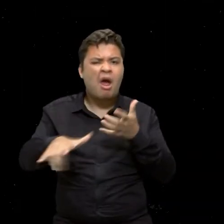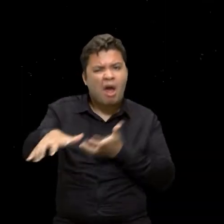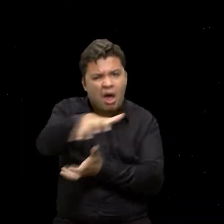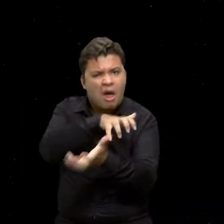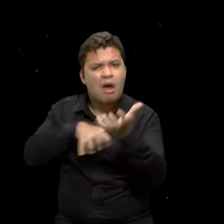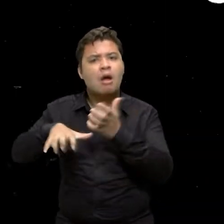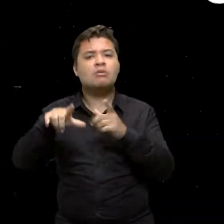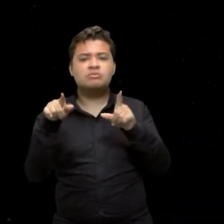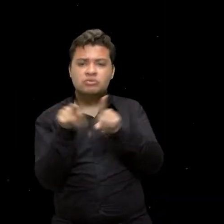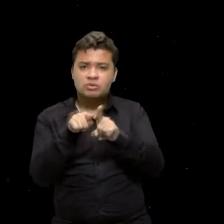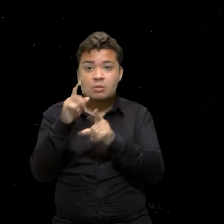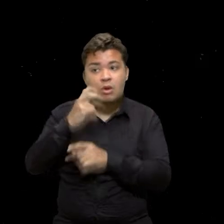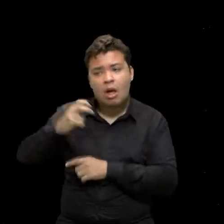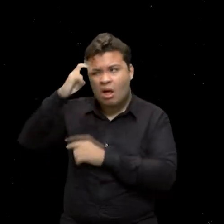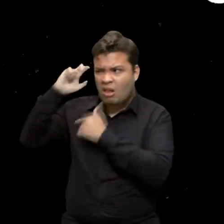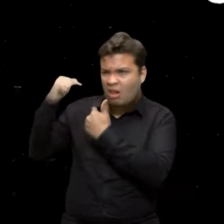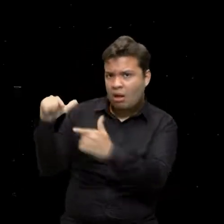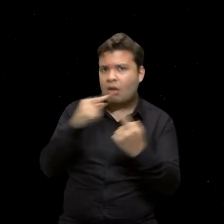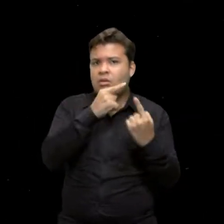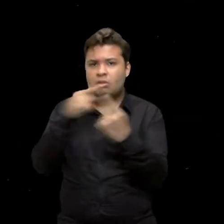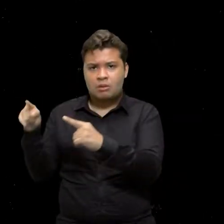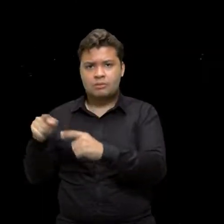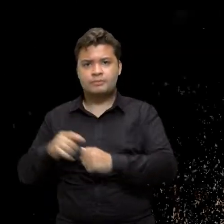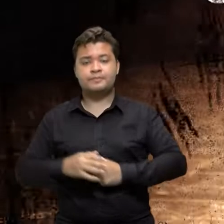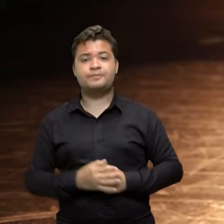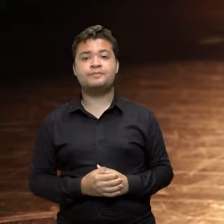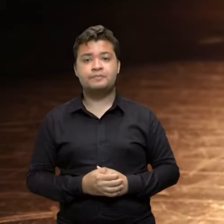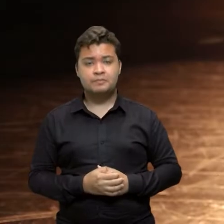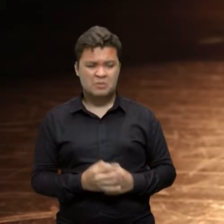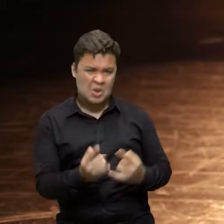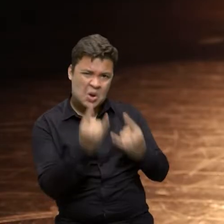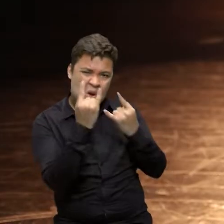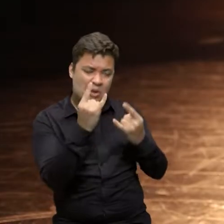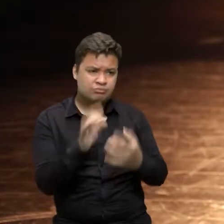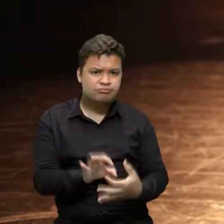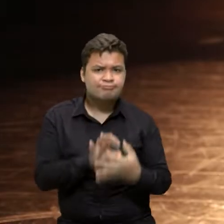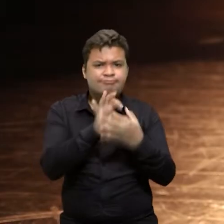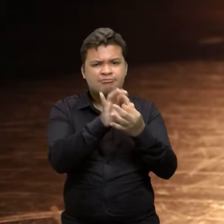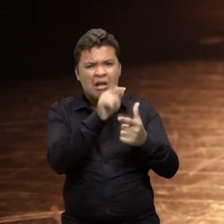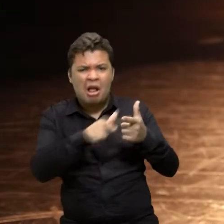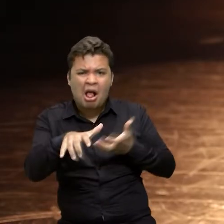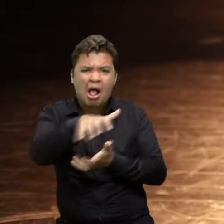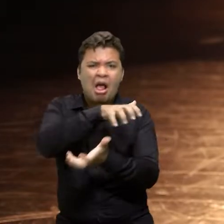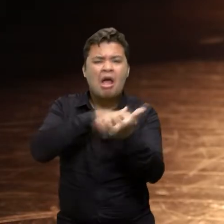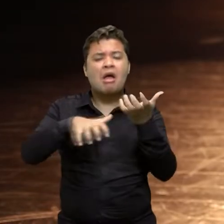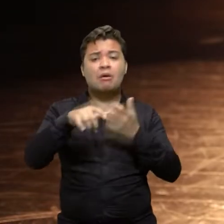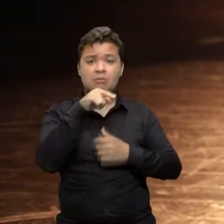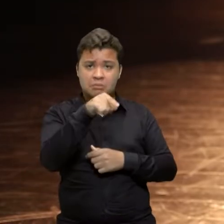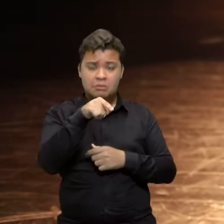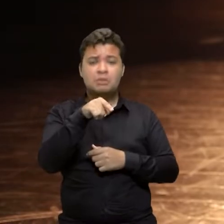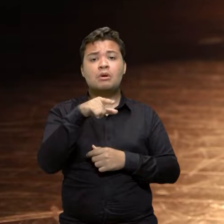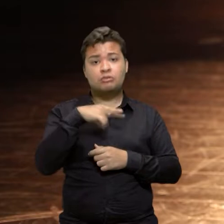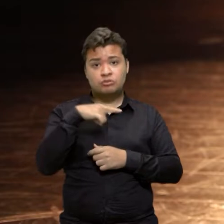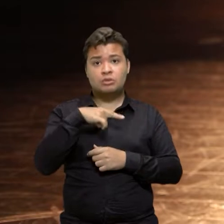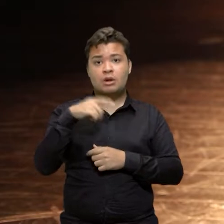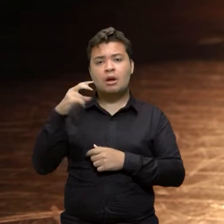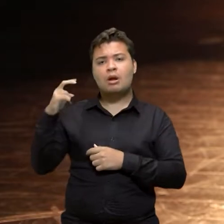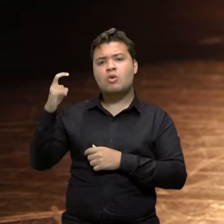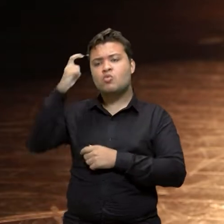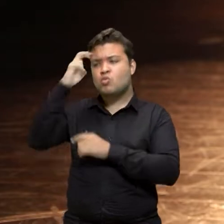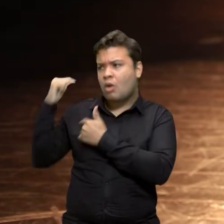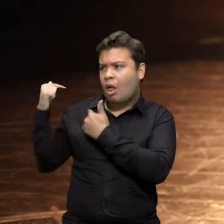movimento de transgressão e contracultura. Essa relação do rock com a transgressão, né, ela pode ser vista até antes